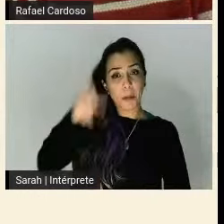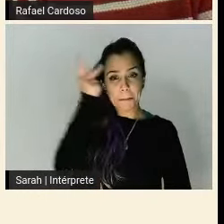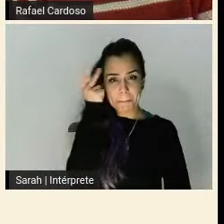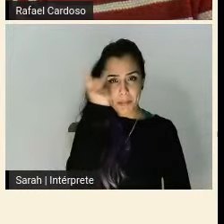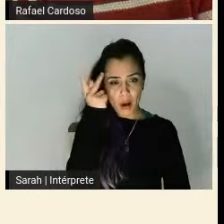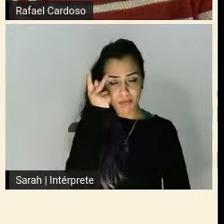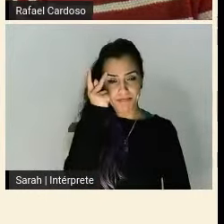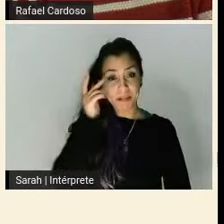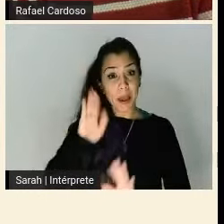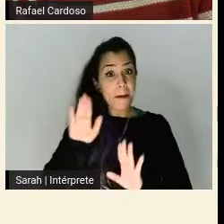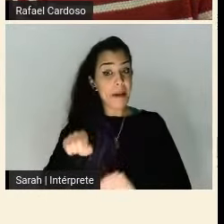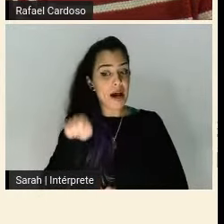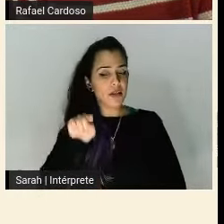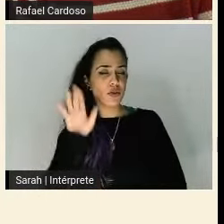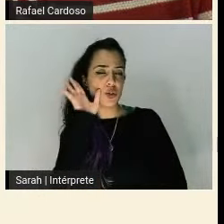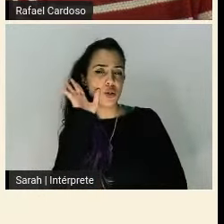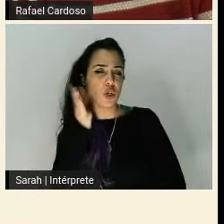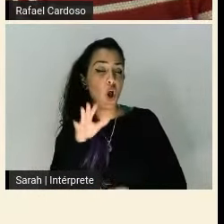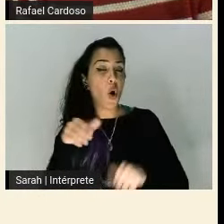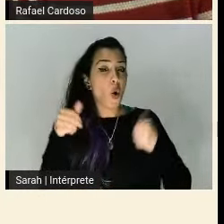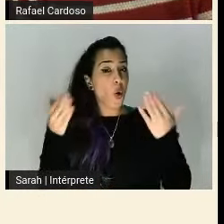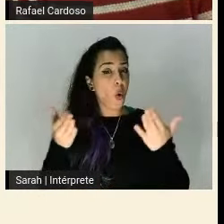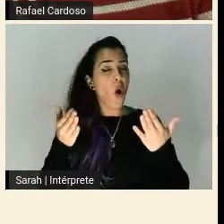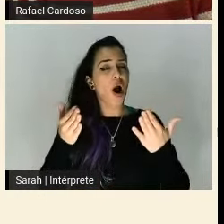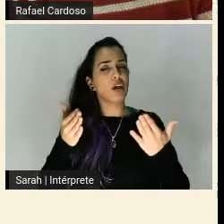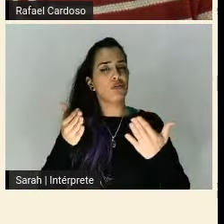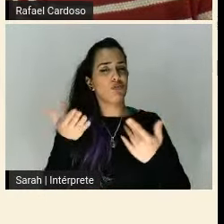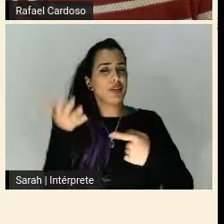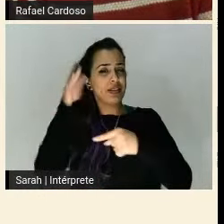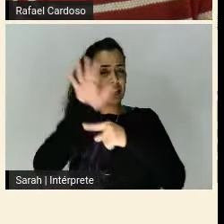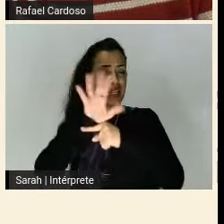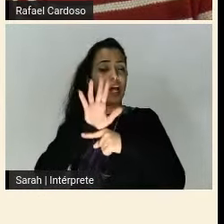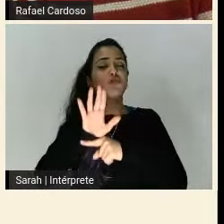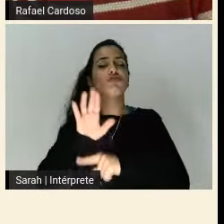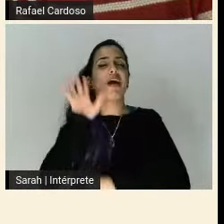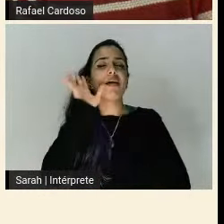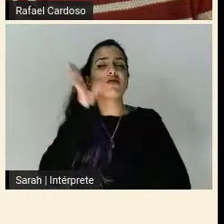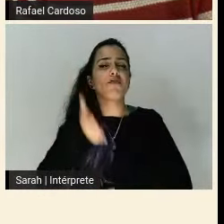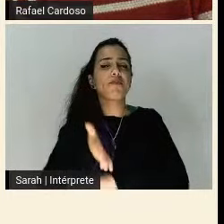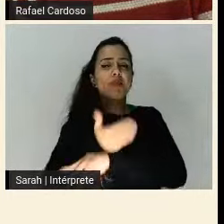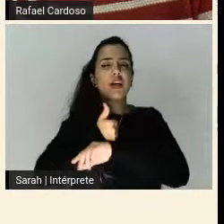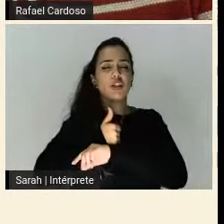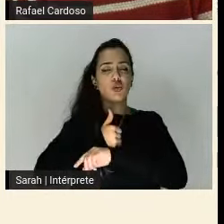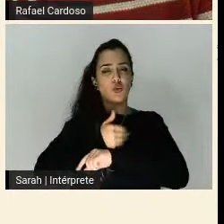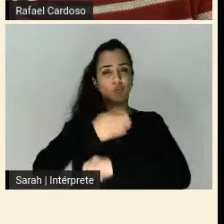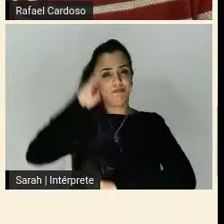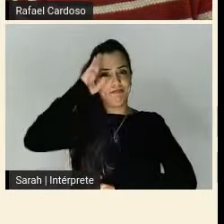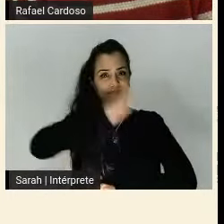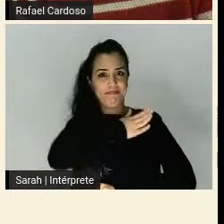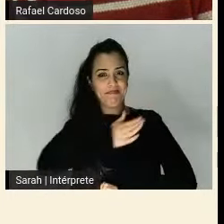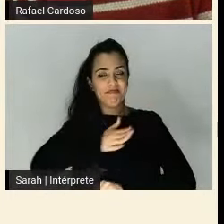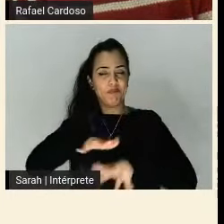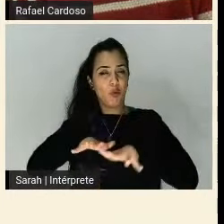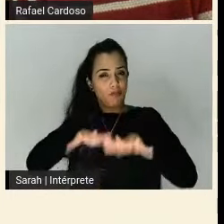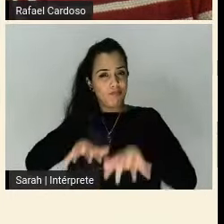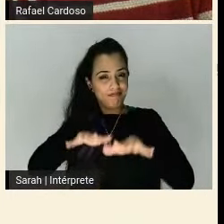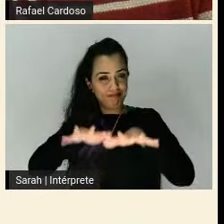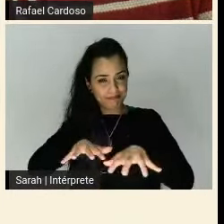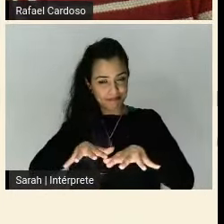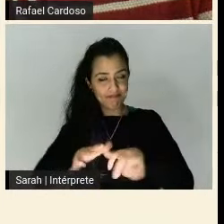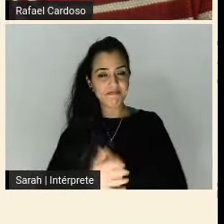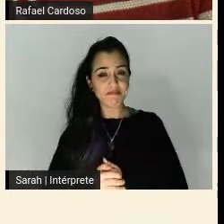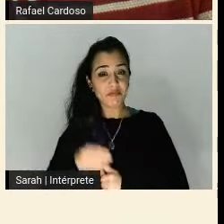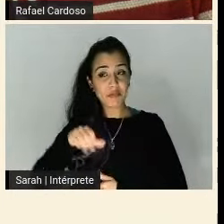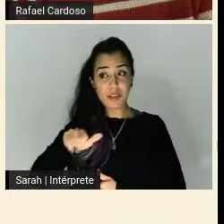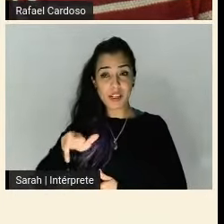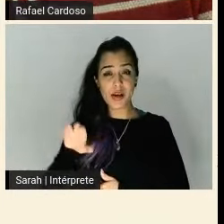se decidissem pelo confronto militar com o poder central. O próprio Mário adotou, nos anos seguintes, uma retórica